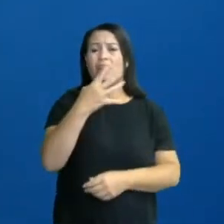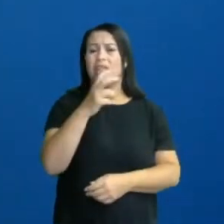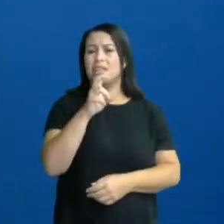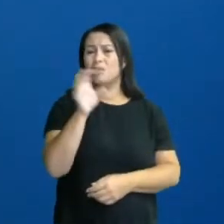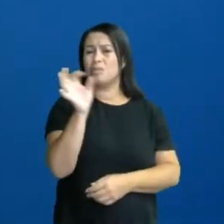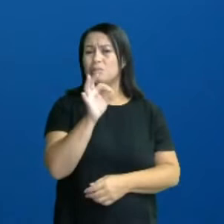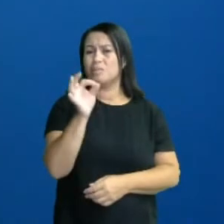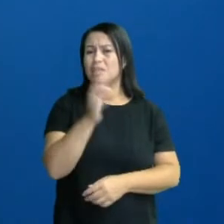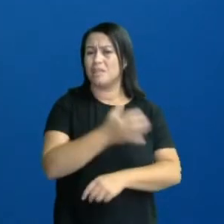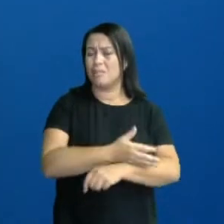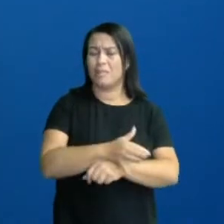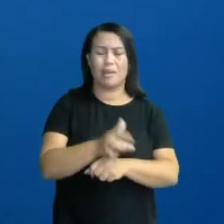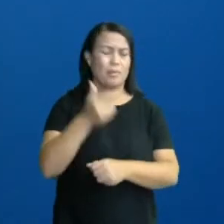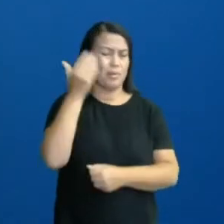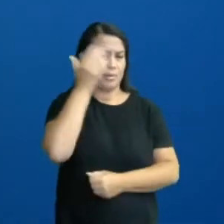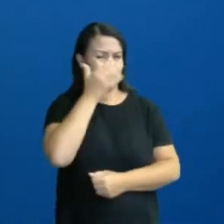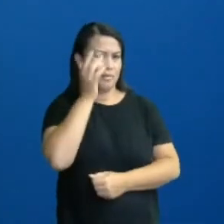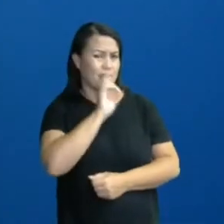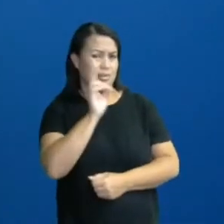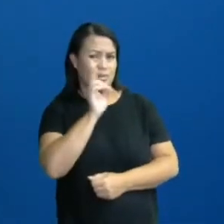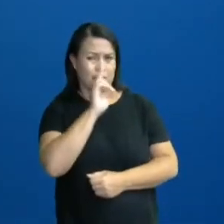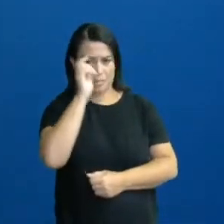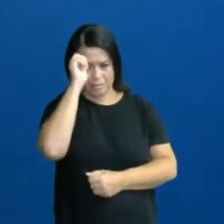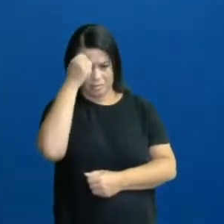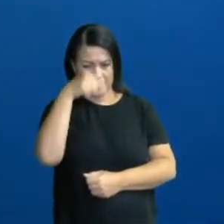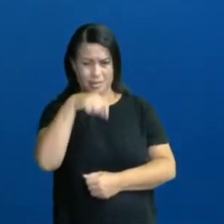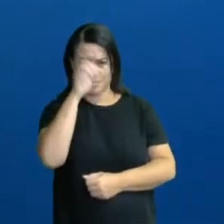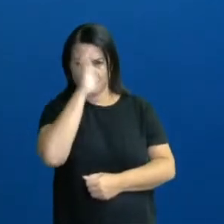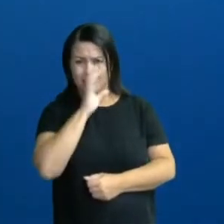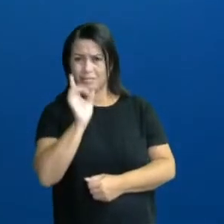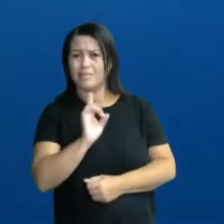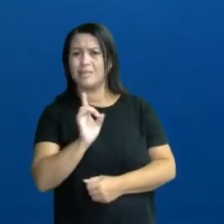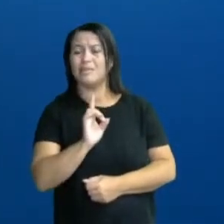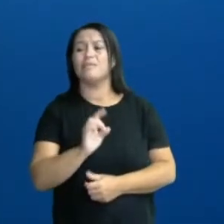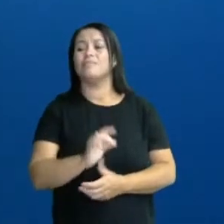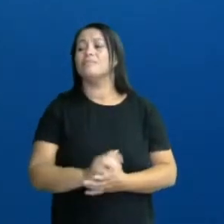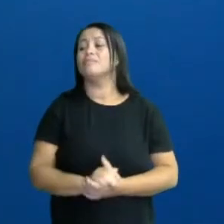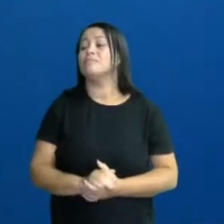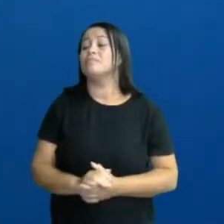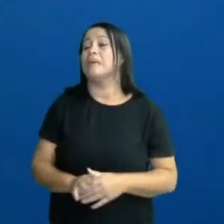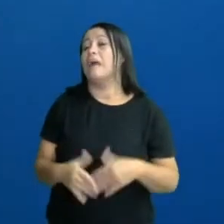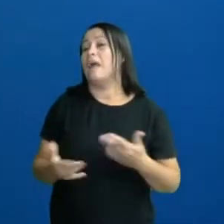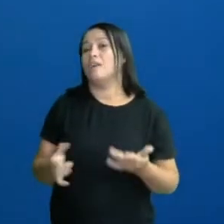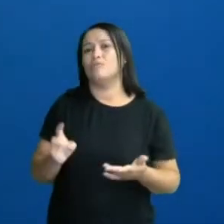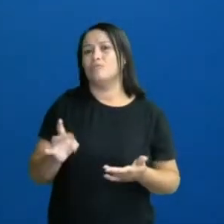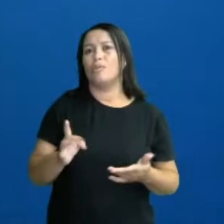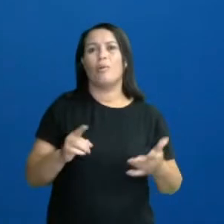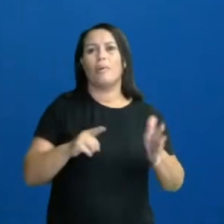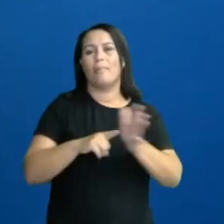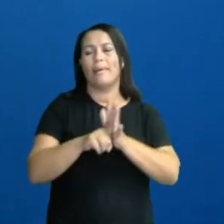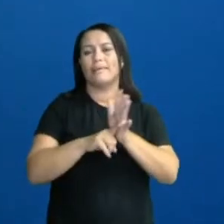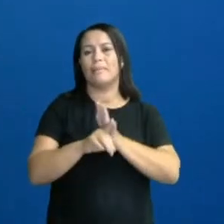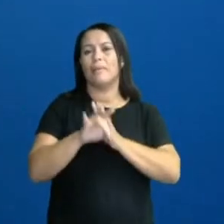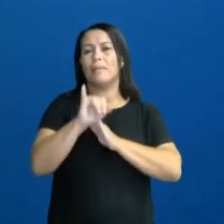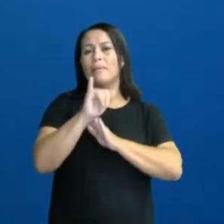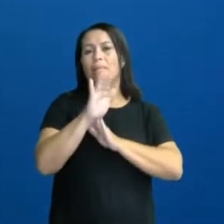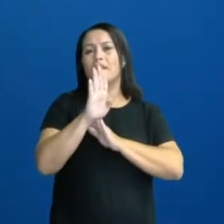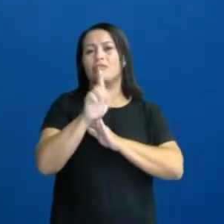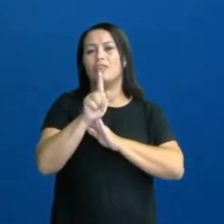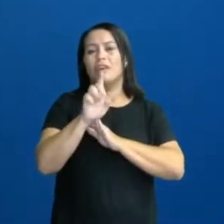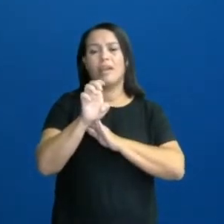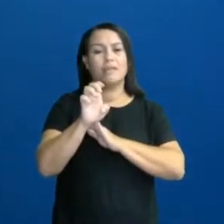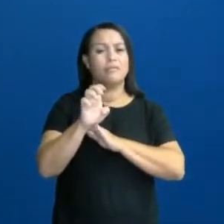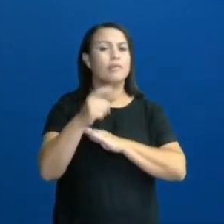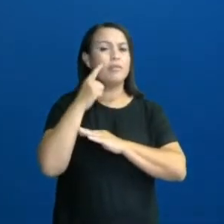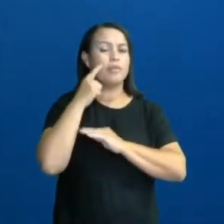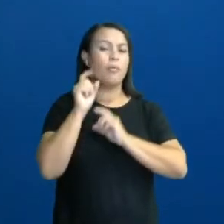não. Eu não vejo esse povo branco aqui no Brasil, mas enfim, isso é um dado trazido pelo IBGE, né?